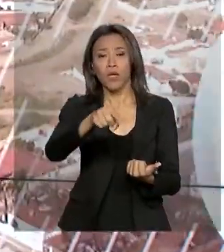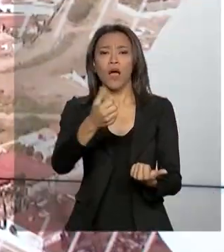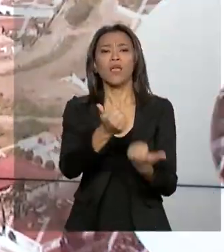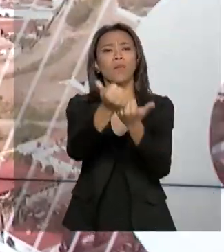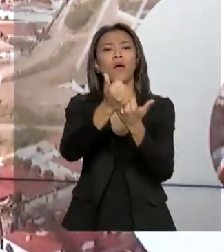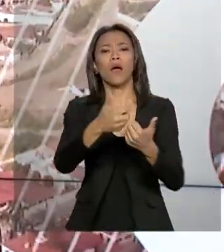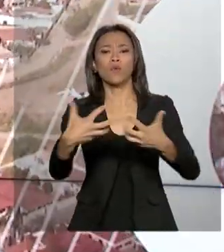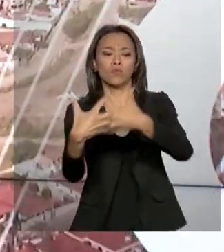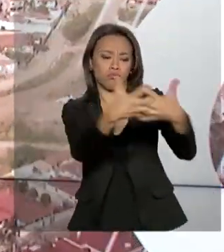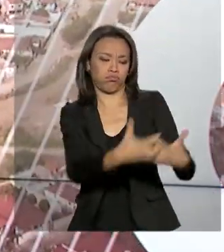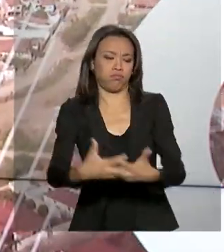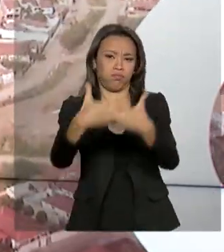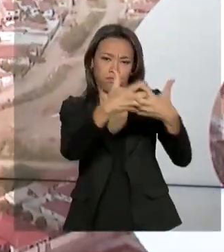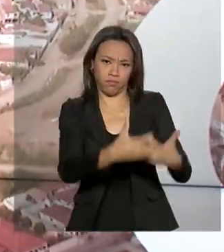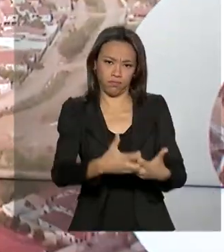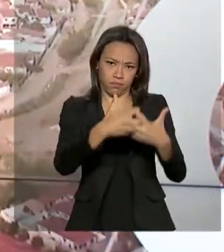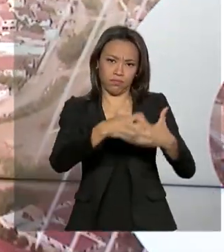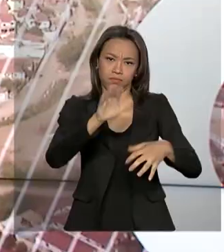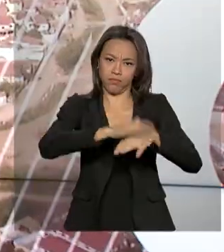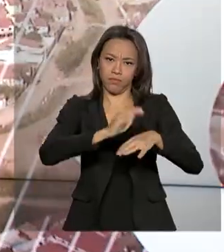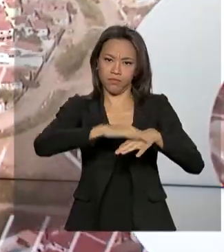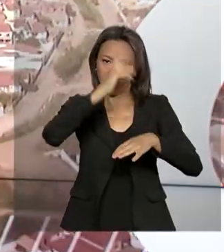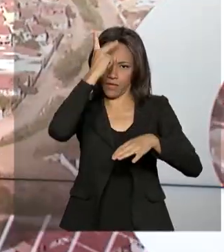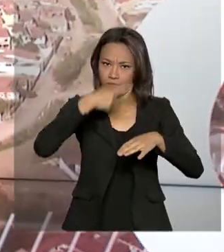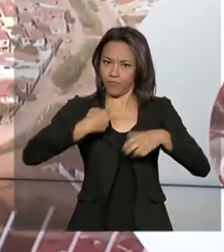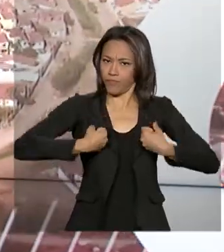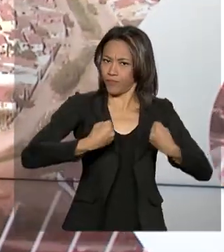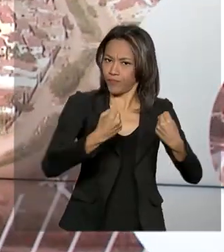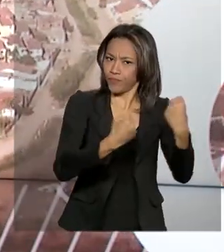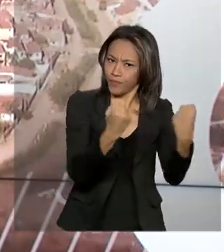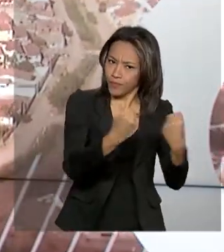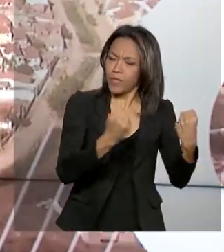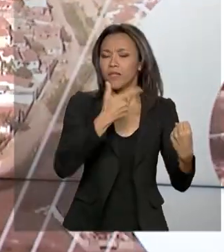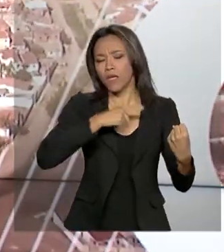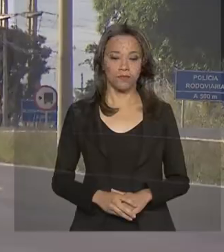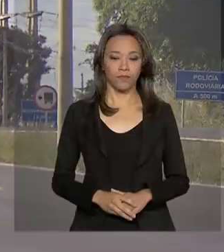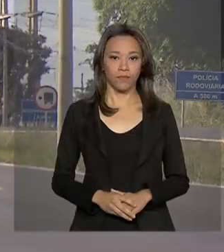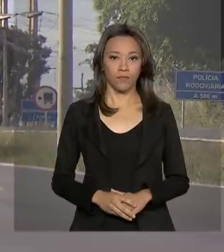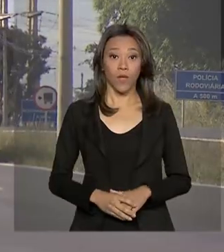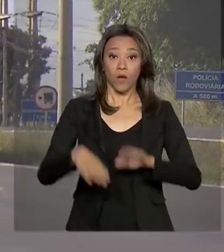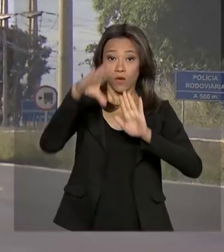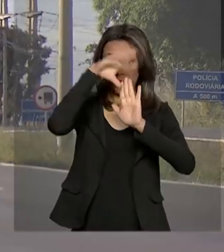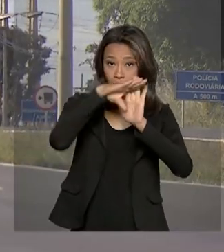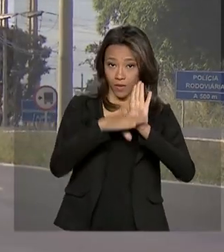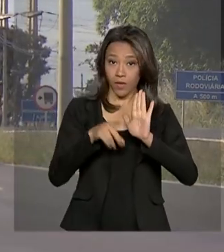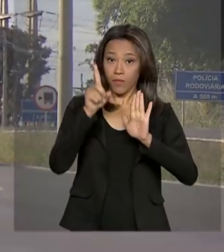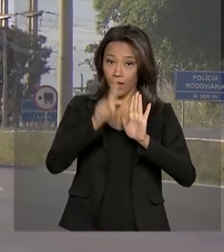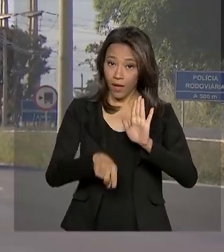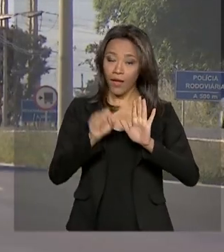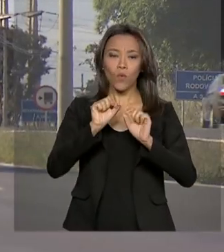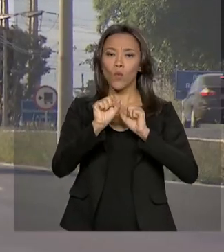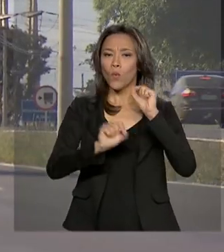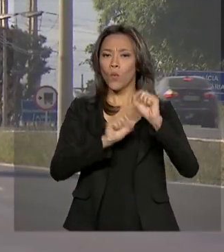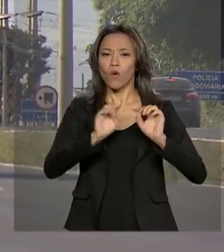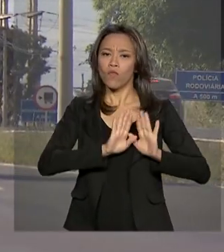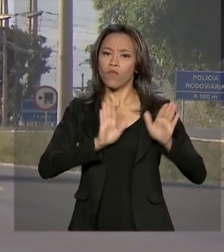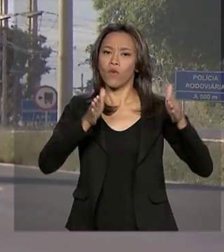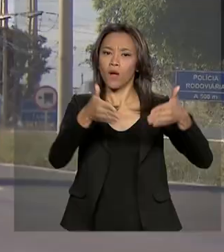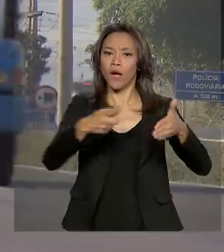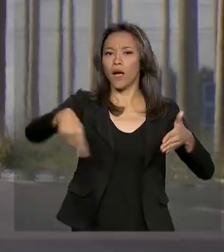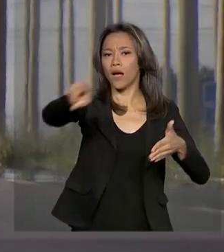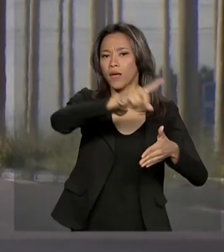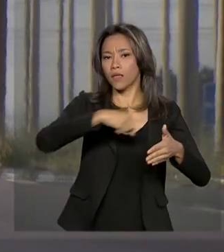autônomos. A iniciativa prevê ainda outros benefícios para a categoria. O programa é direcionado aos caminhoneiros